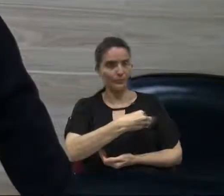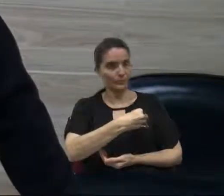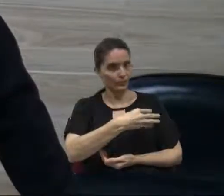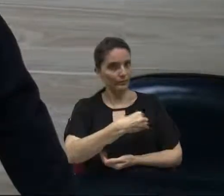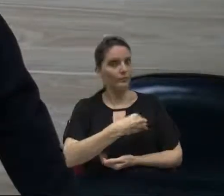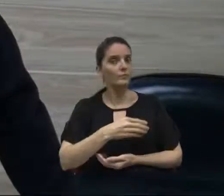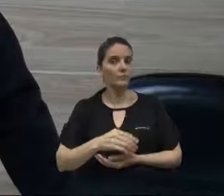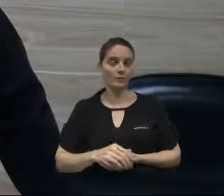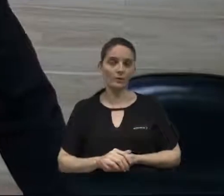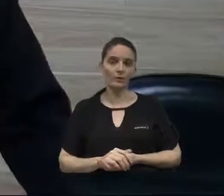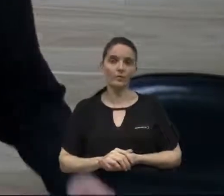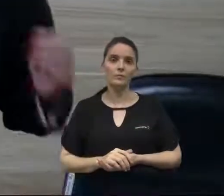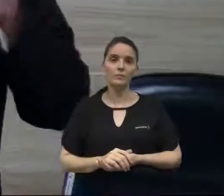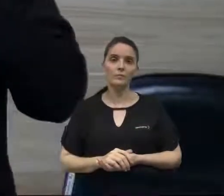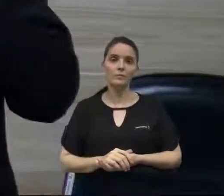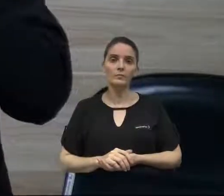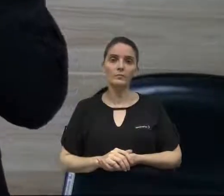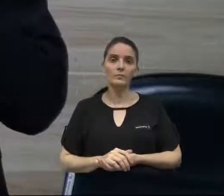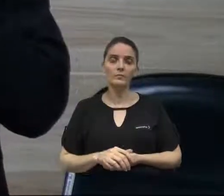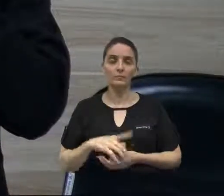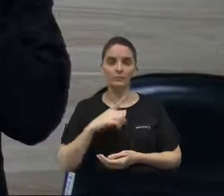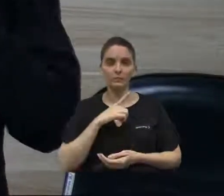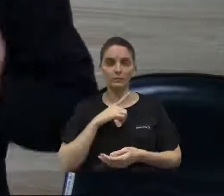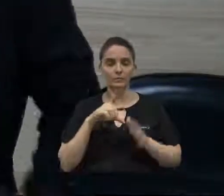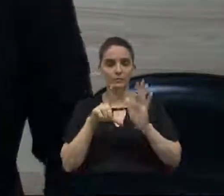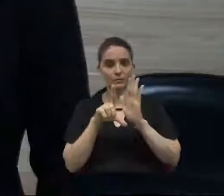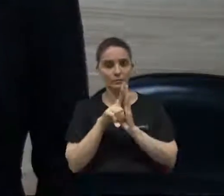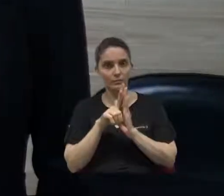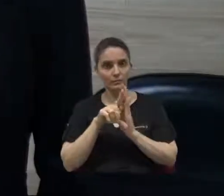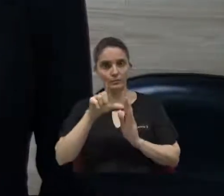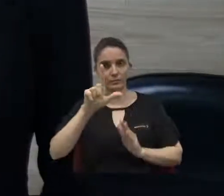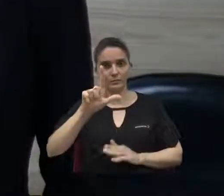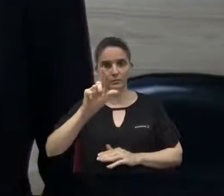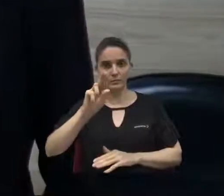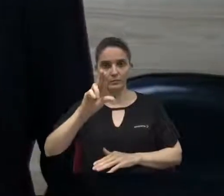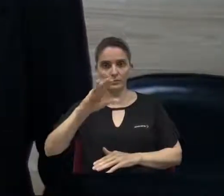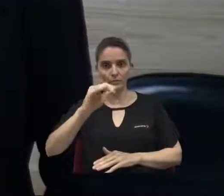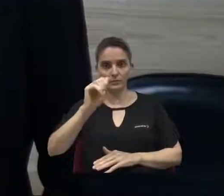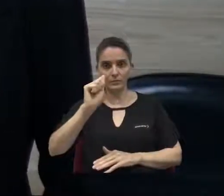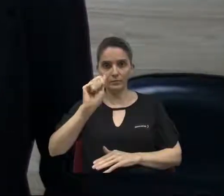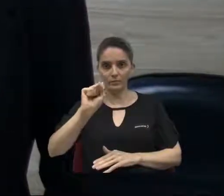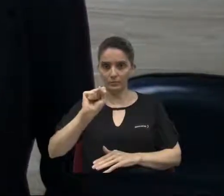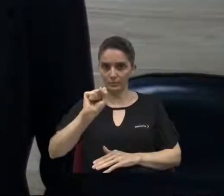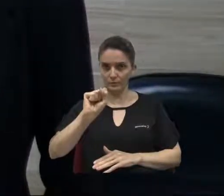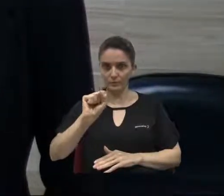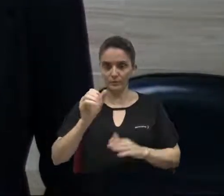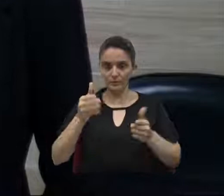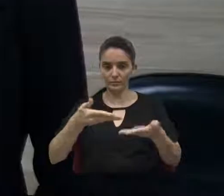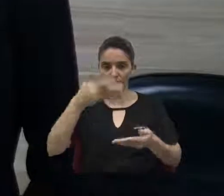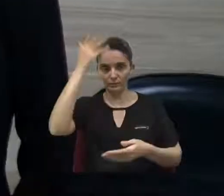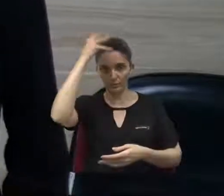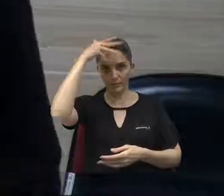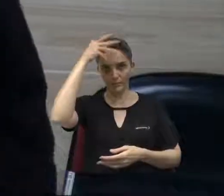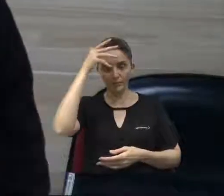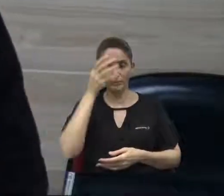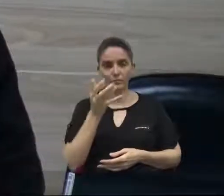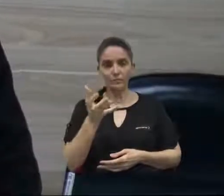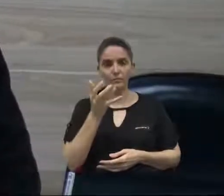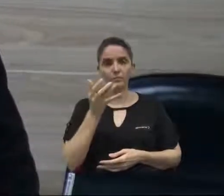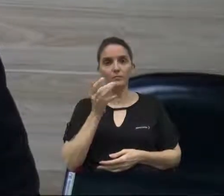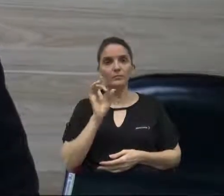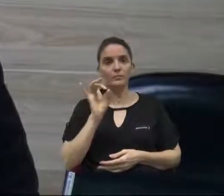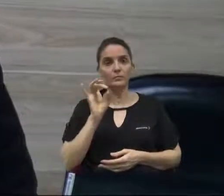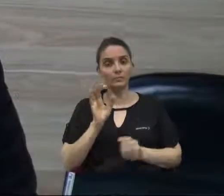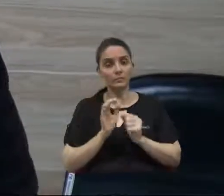Passei aqui a Lei Lucas, então tenha certeza que o que tento fazer nessa noite é salvaguardar as